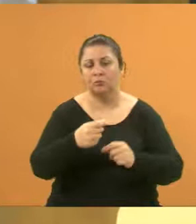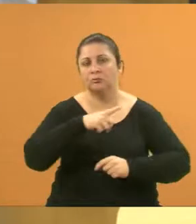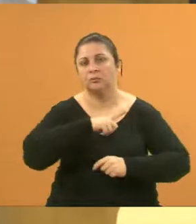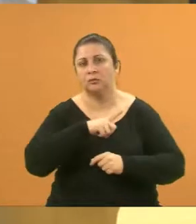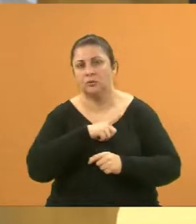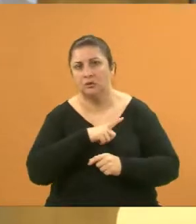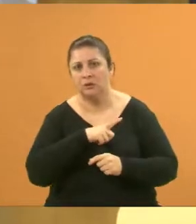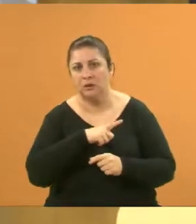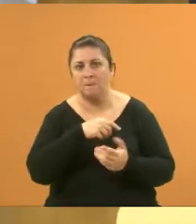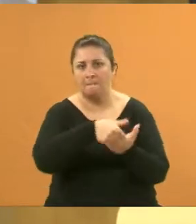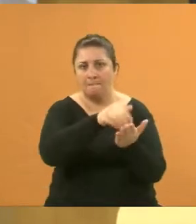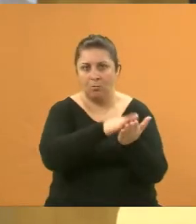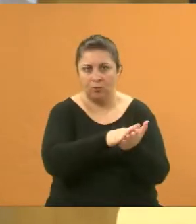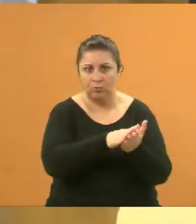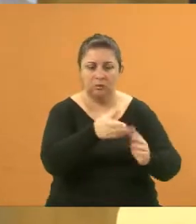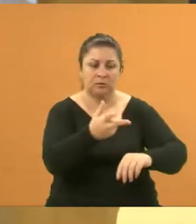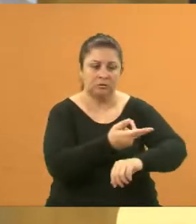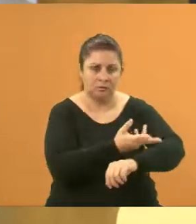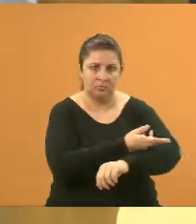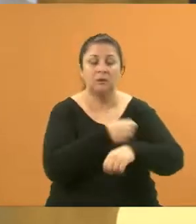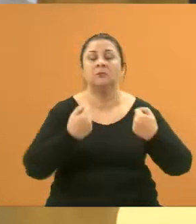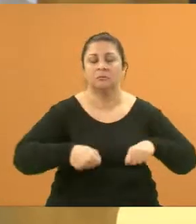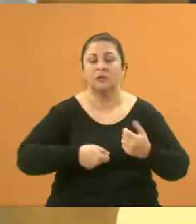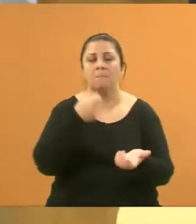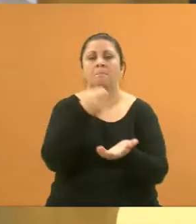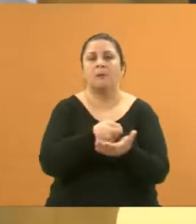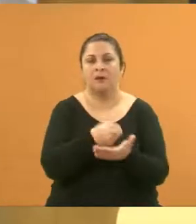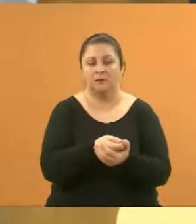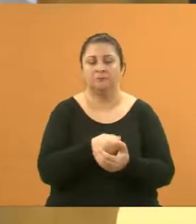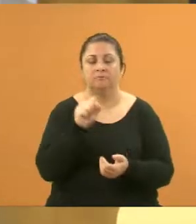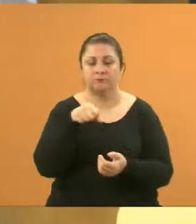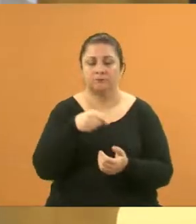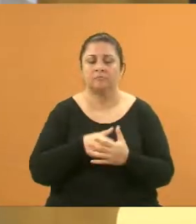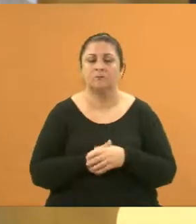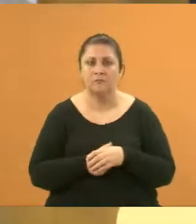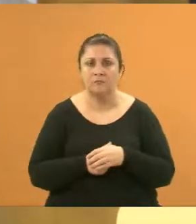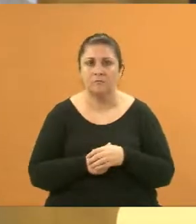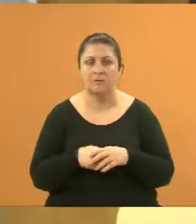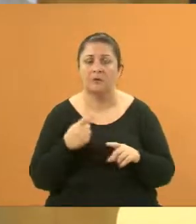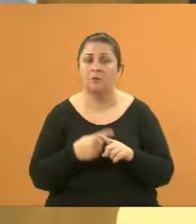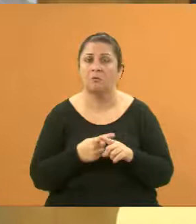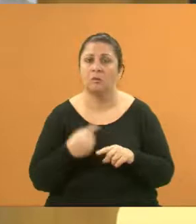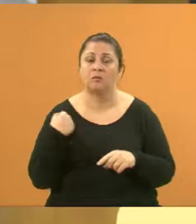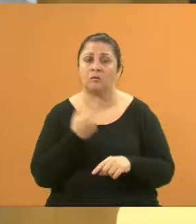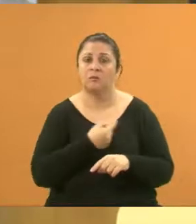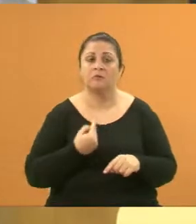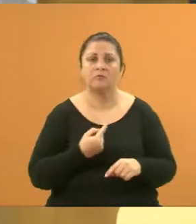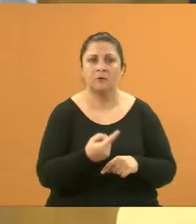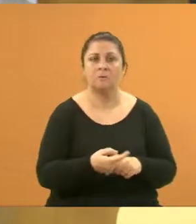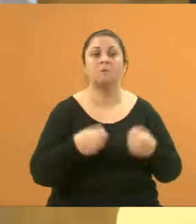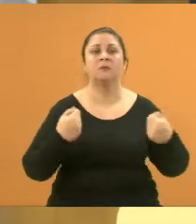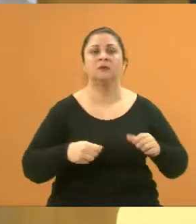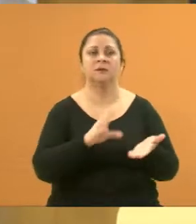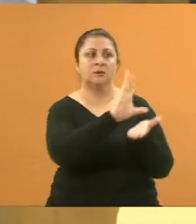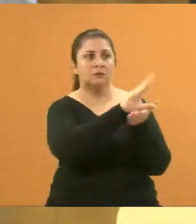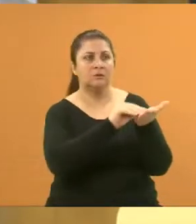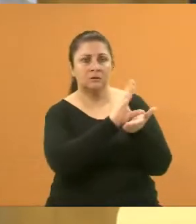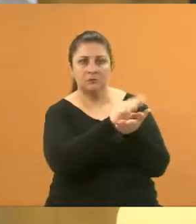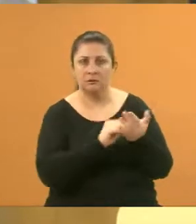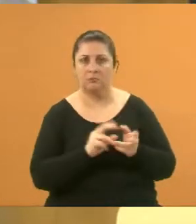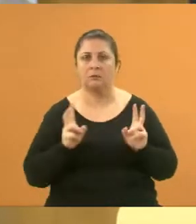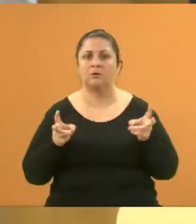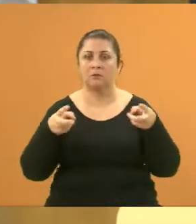com relação à capina, terão que pagar. Terão que pagar. Porque nós estamos aqui dando um exemplo de que a